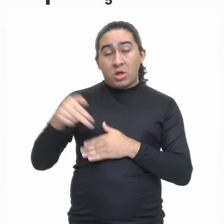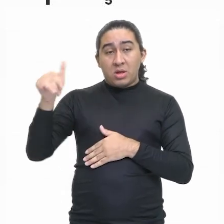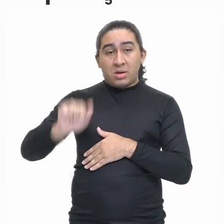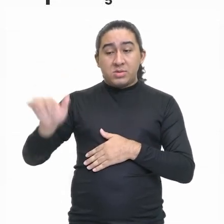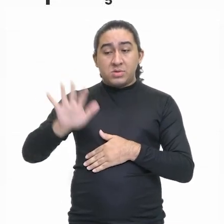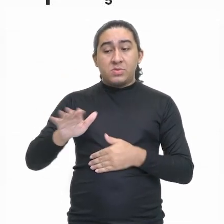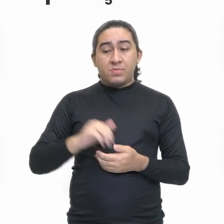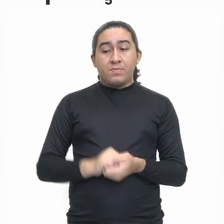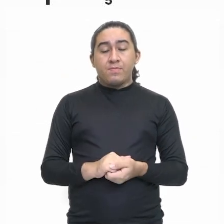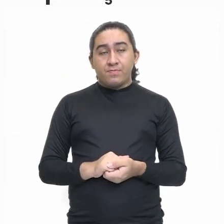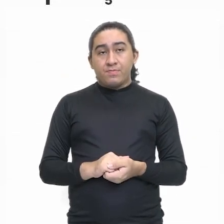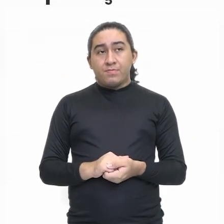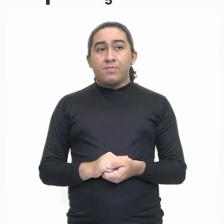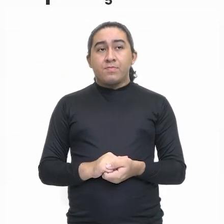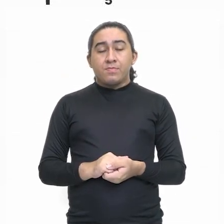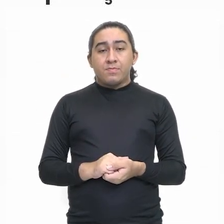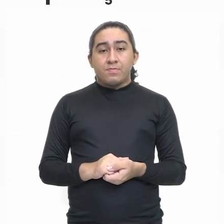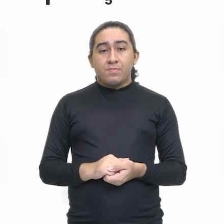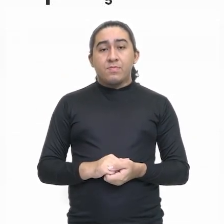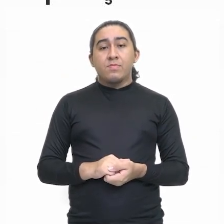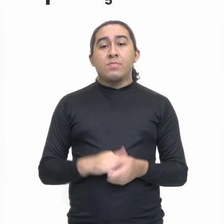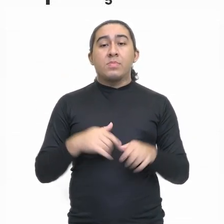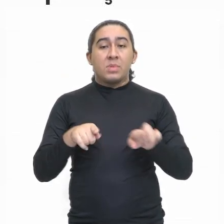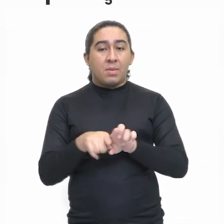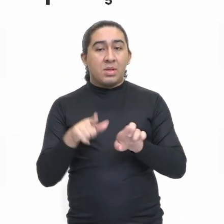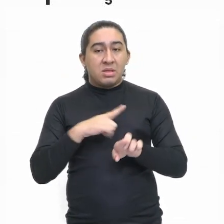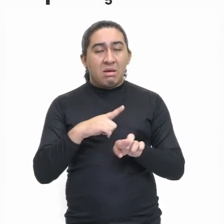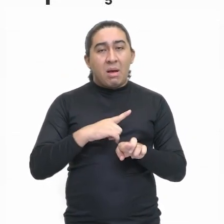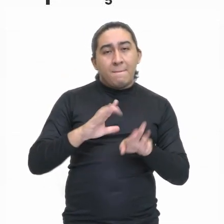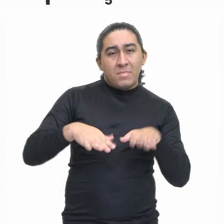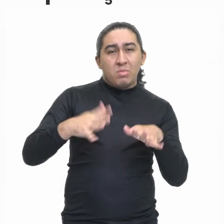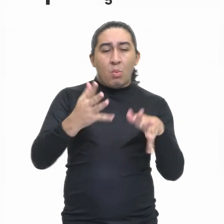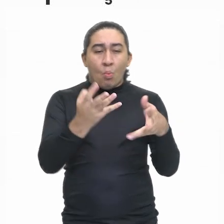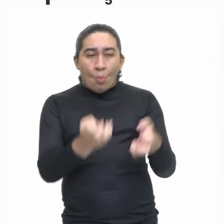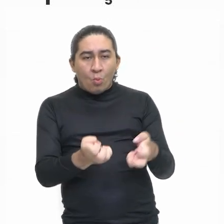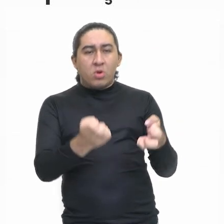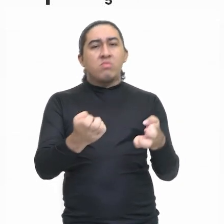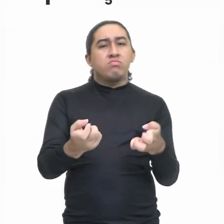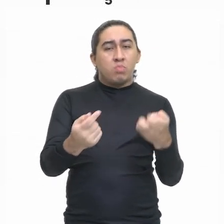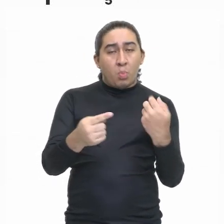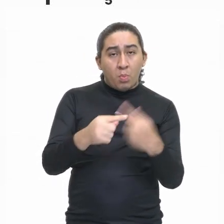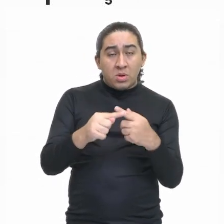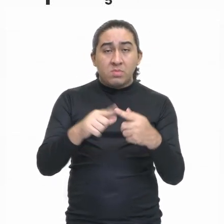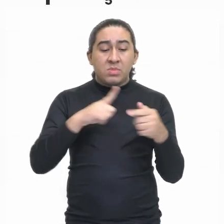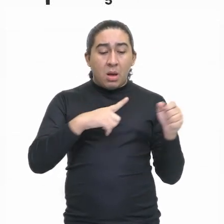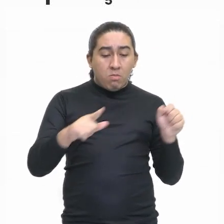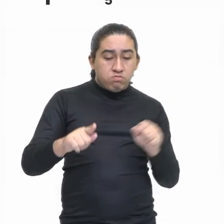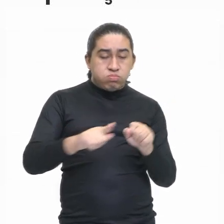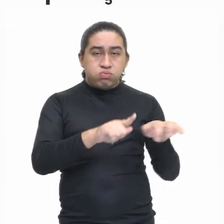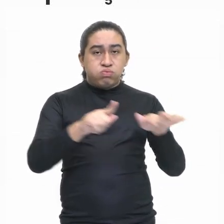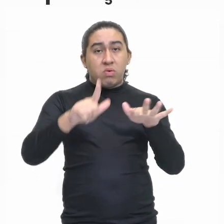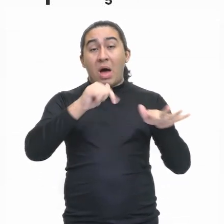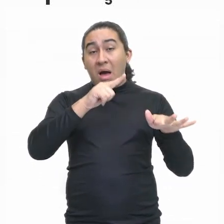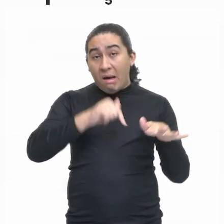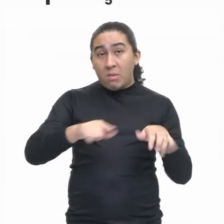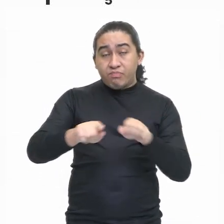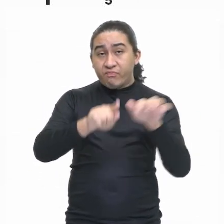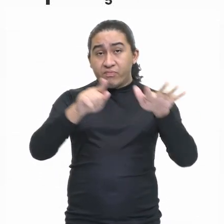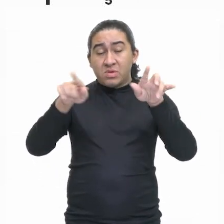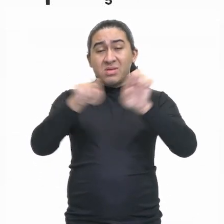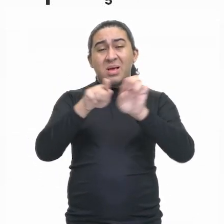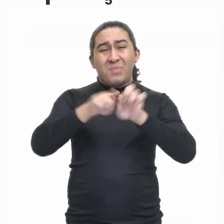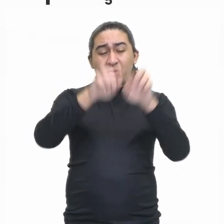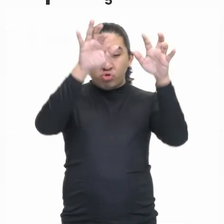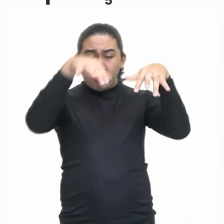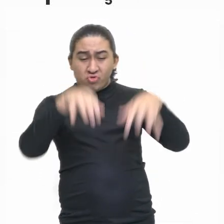nordeste, entre o clima semiárido, com alta evaporação e precipitação irregular, né, muito